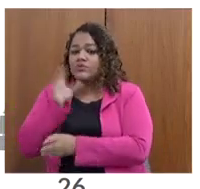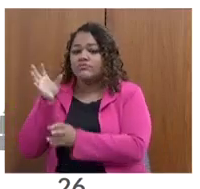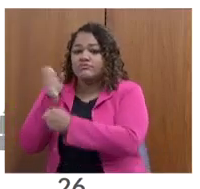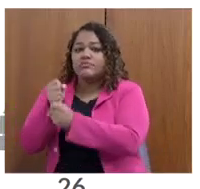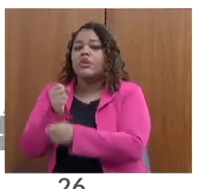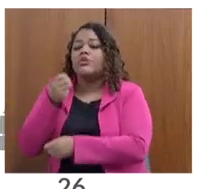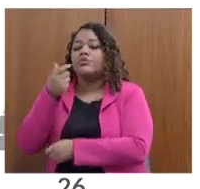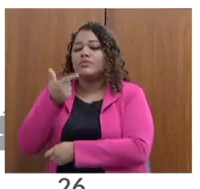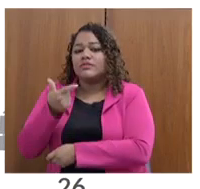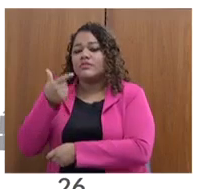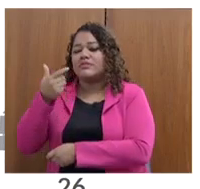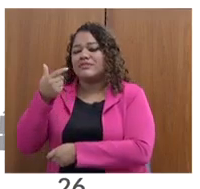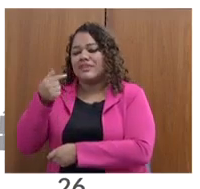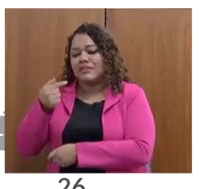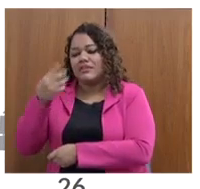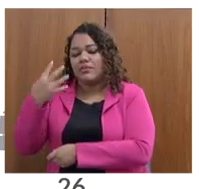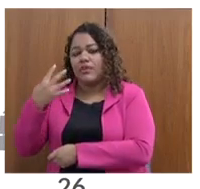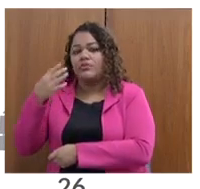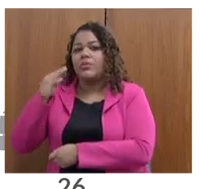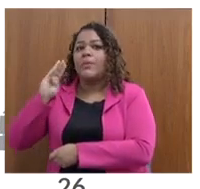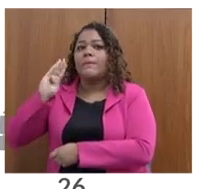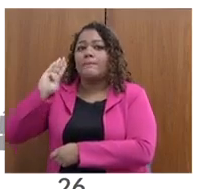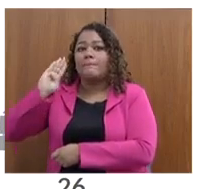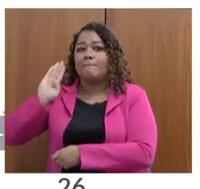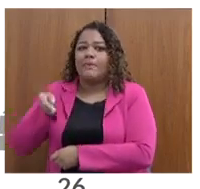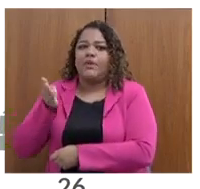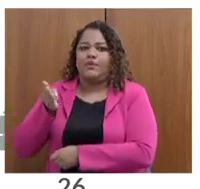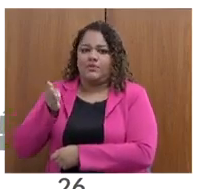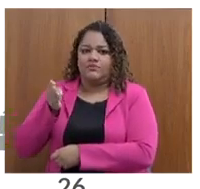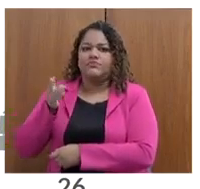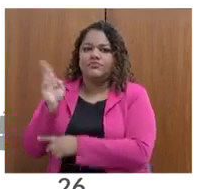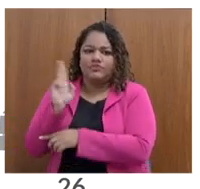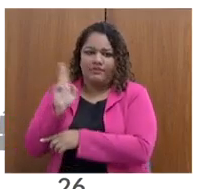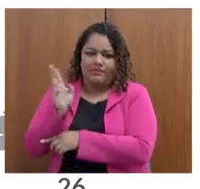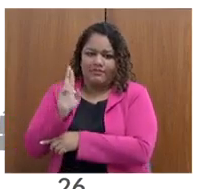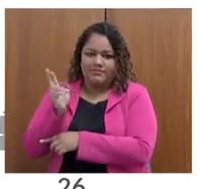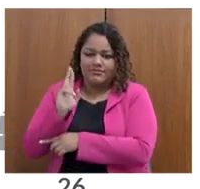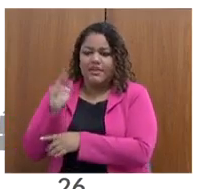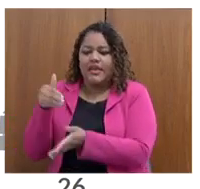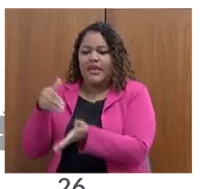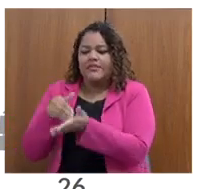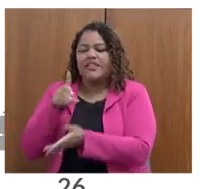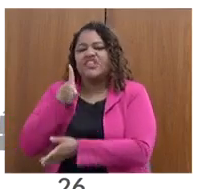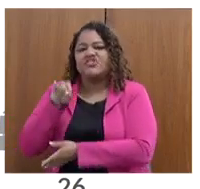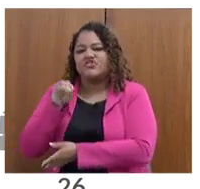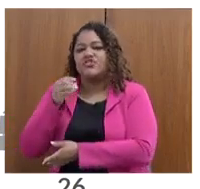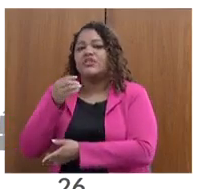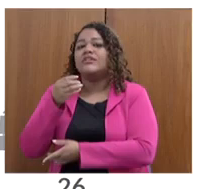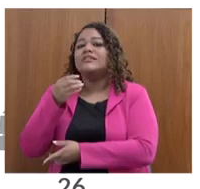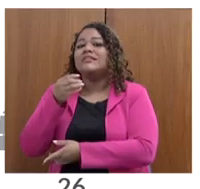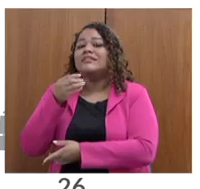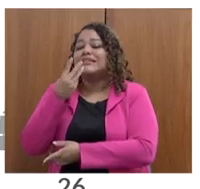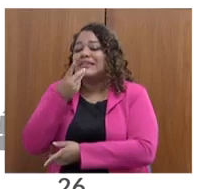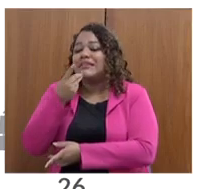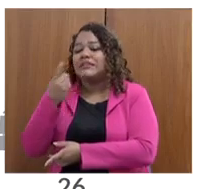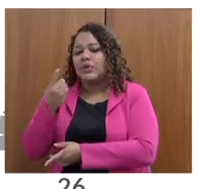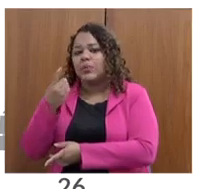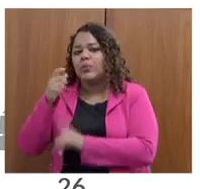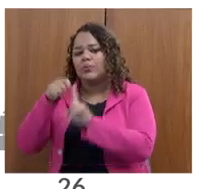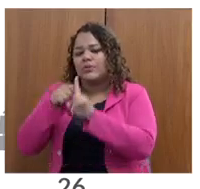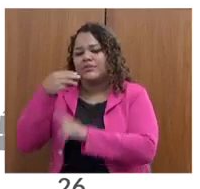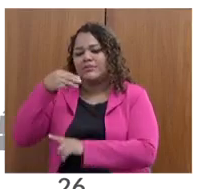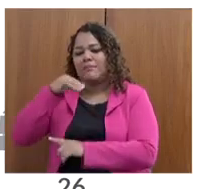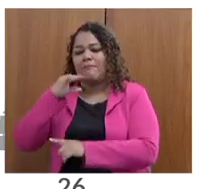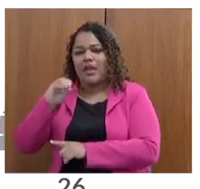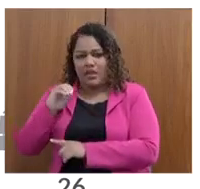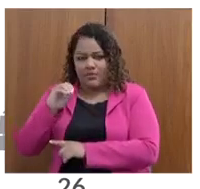e né até o dia 31 de Maio deste ano um acumulado de